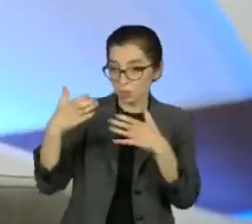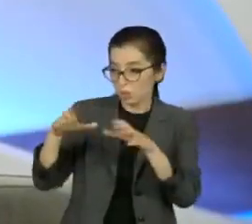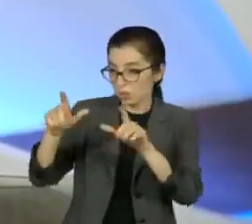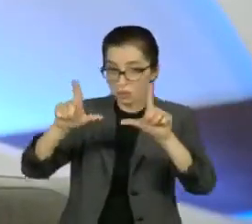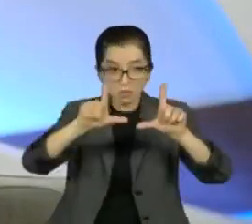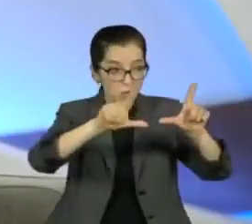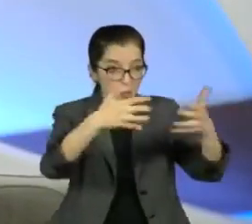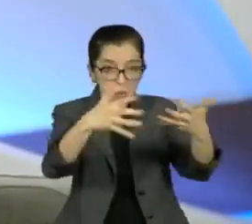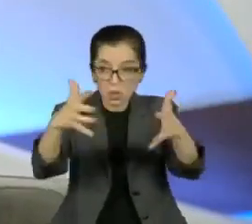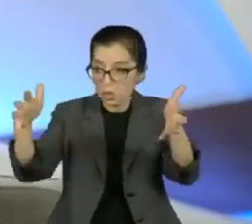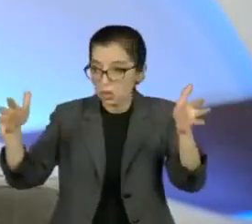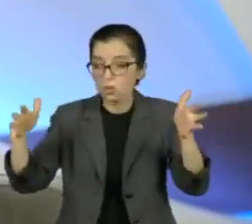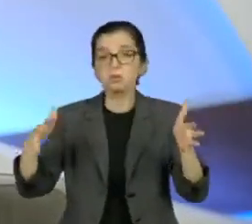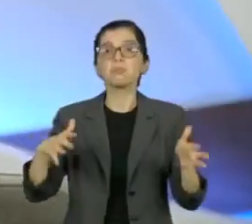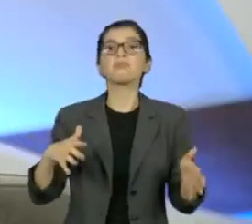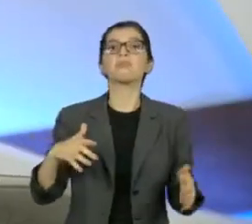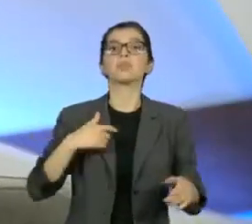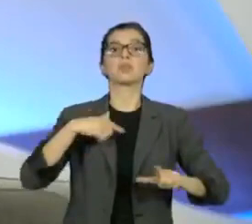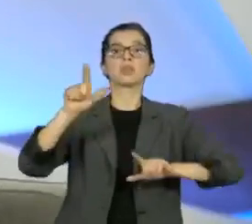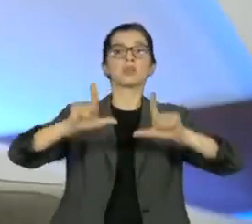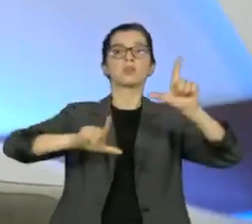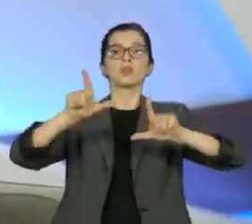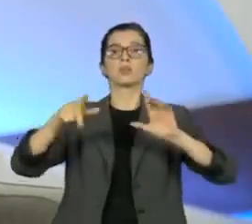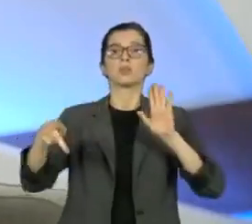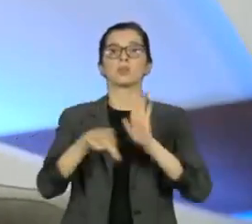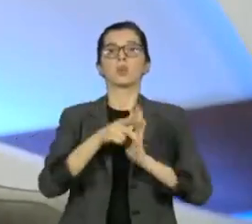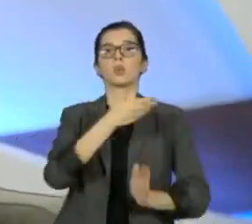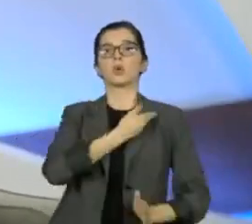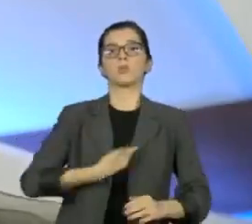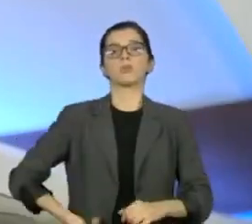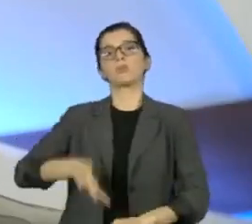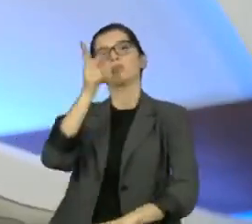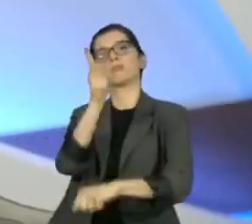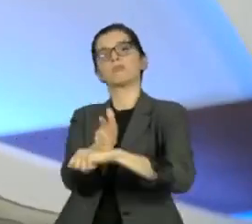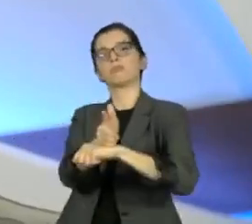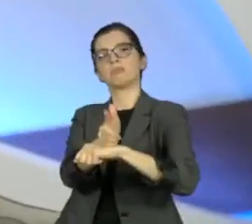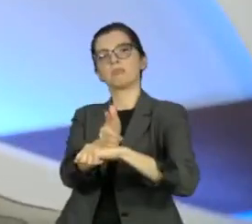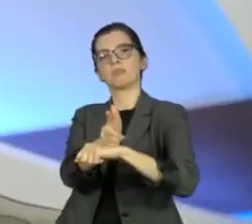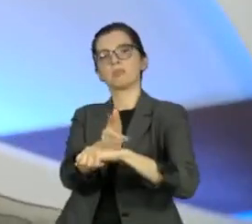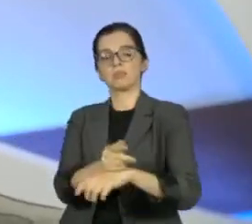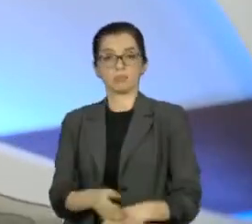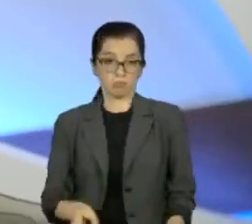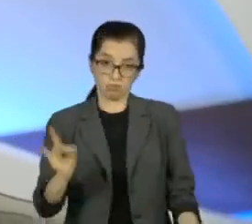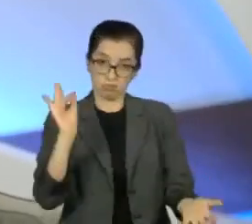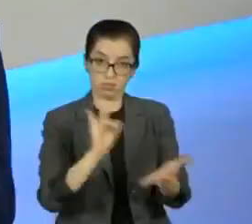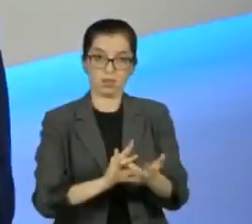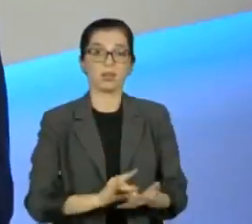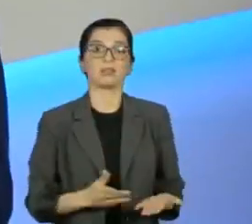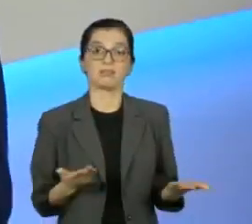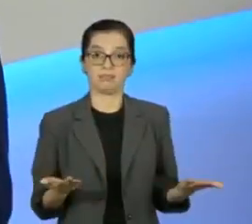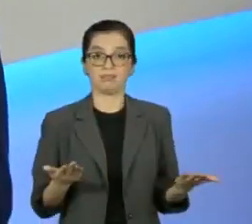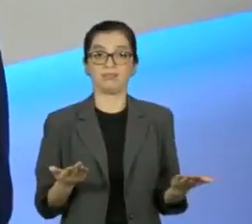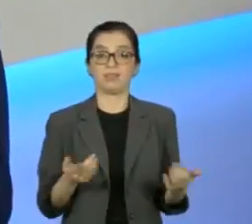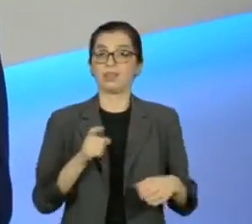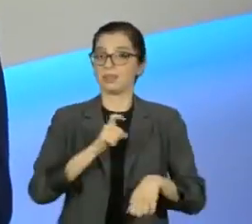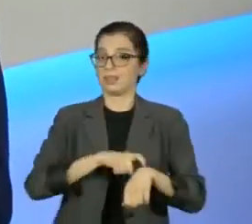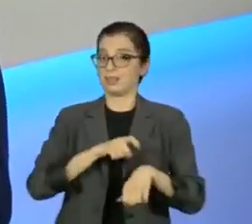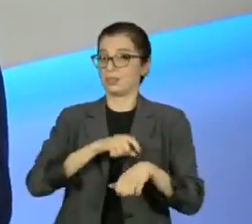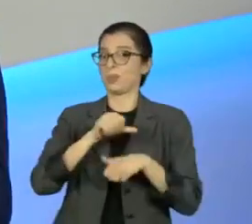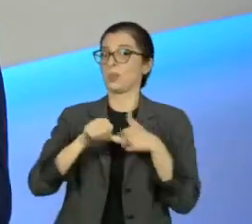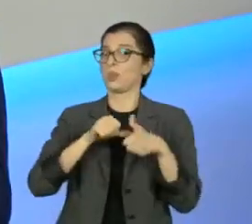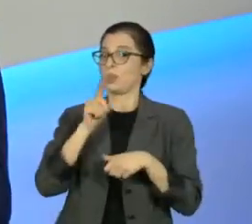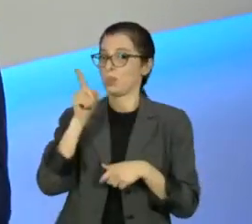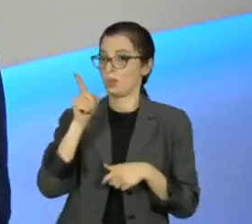lembro direito como foi, mas vocês devem lembrar disso. É, passava todos os jogos do Campeonato Argentino na TV. Mudava até os horários para passar exatamente, todos os jogos na TV